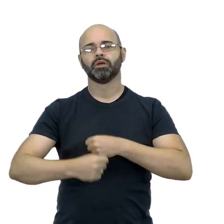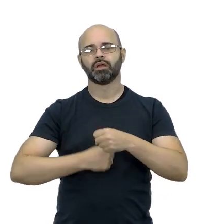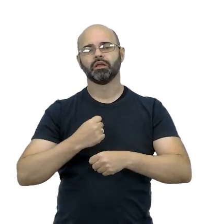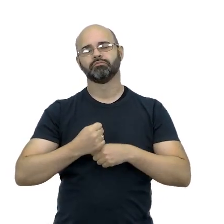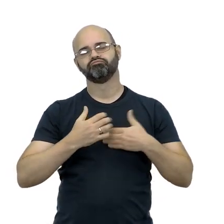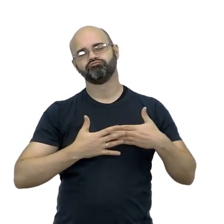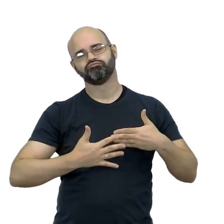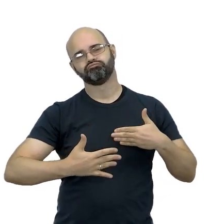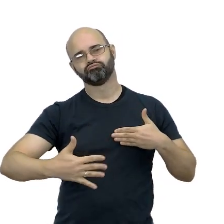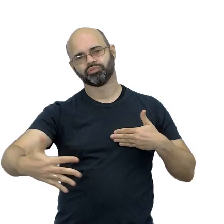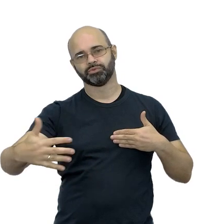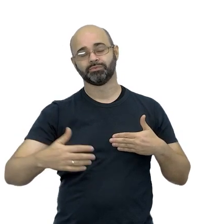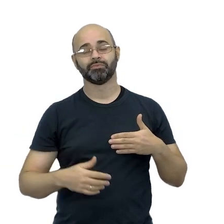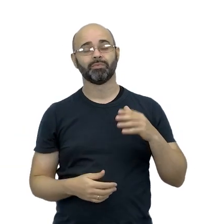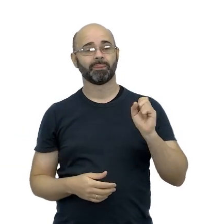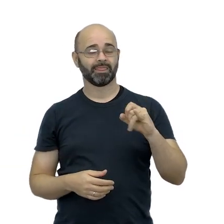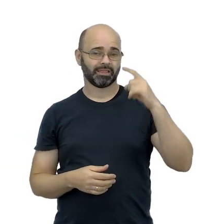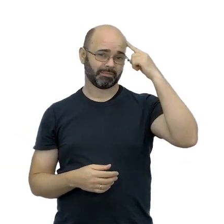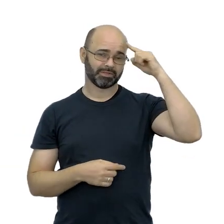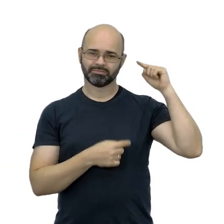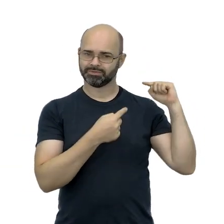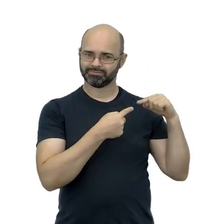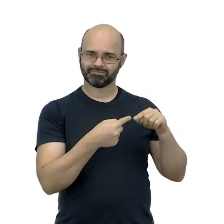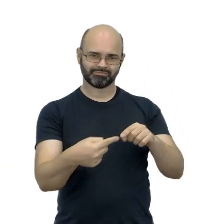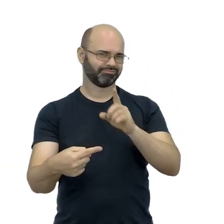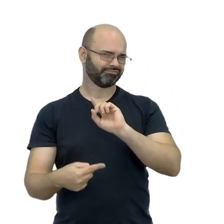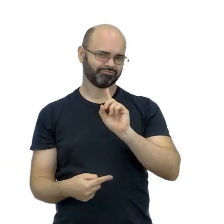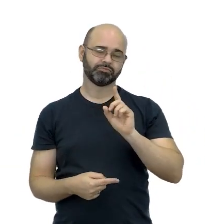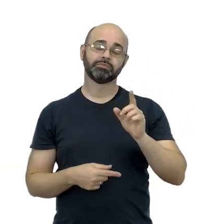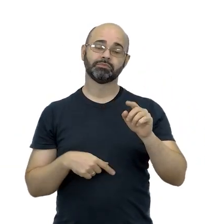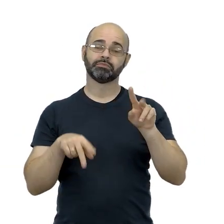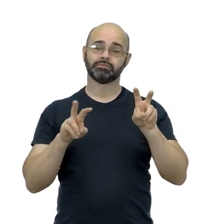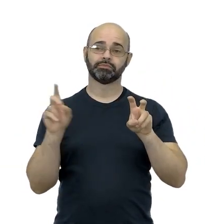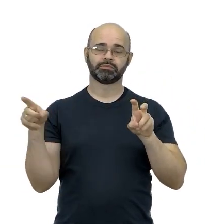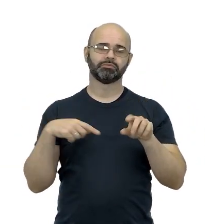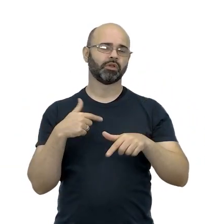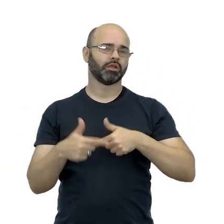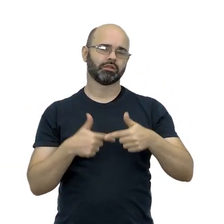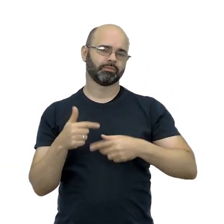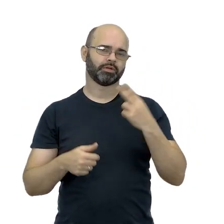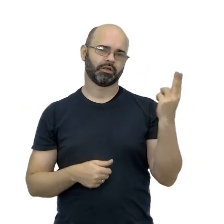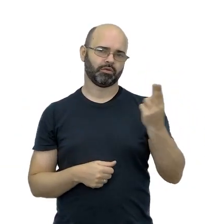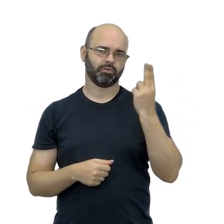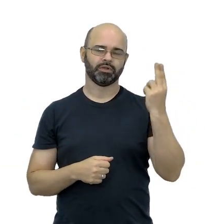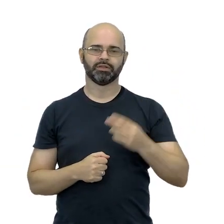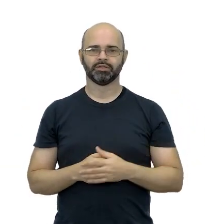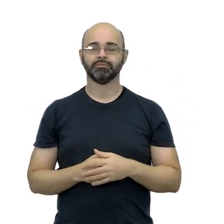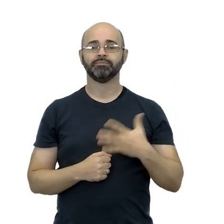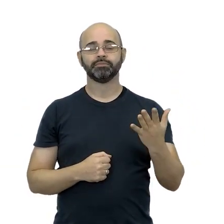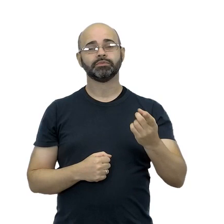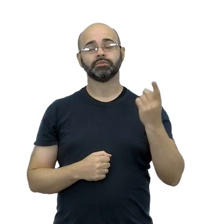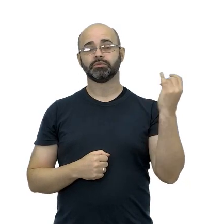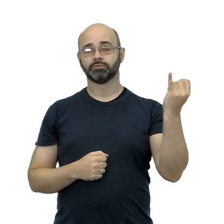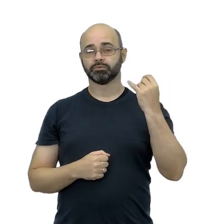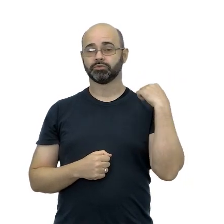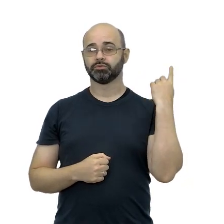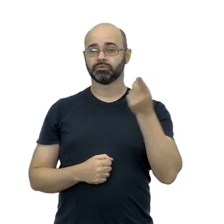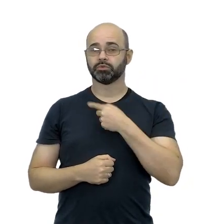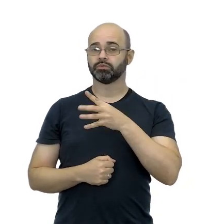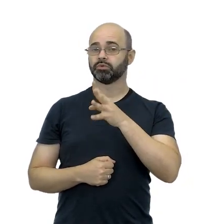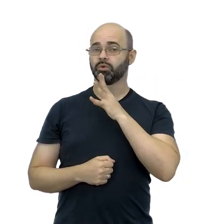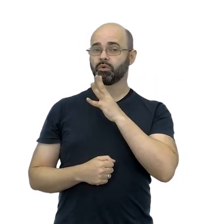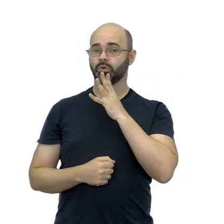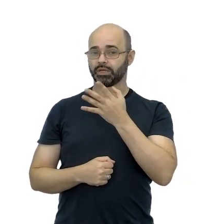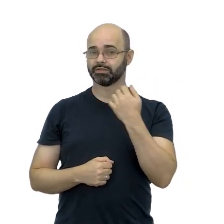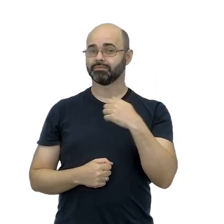sei essa linha de pensamento, eu não consigo trabalhar com esse tipo de questão. Então é importante que nós conhecemos essa questão, esse tipo